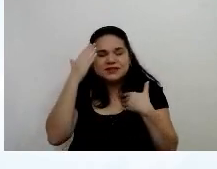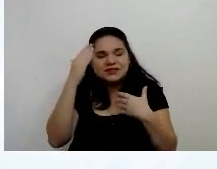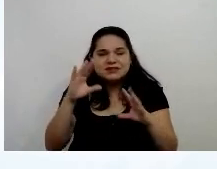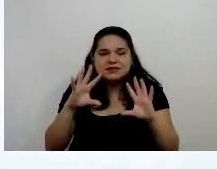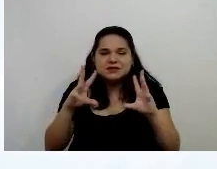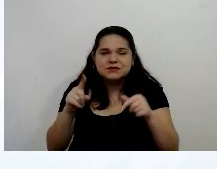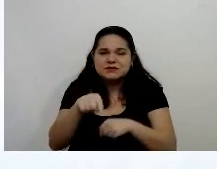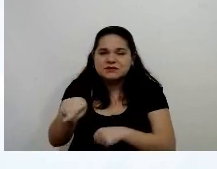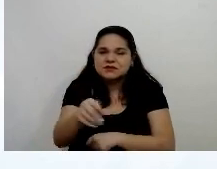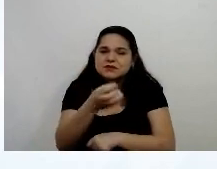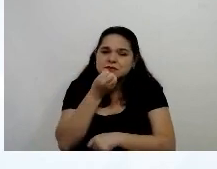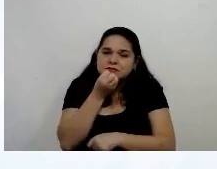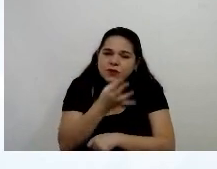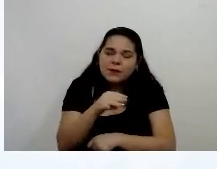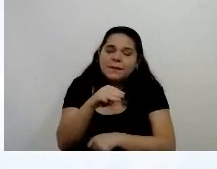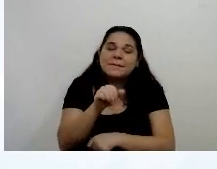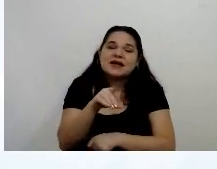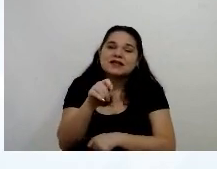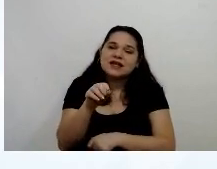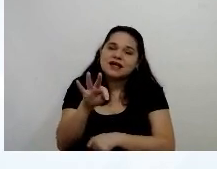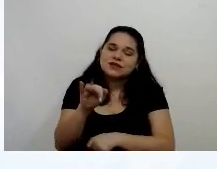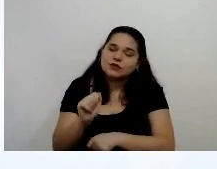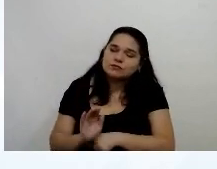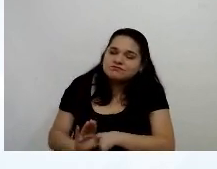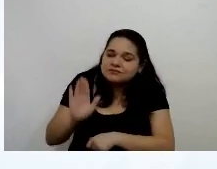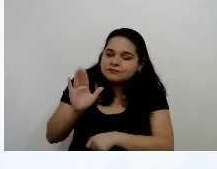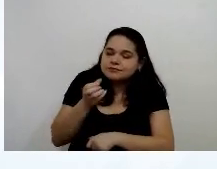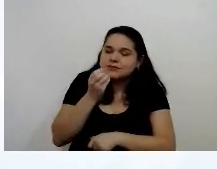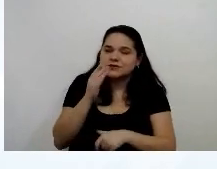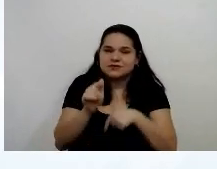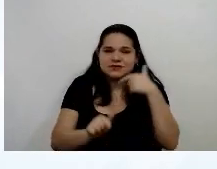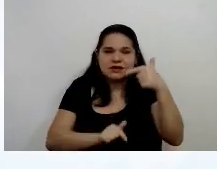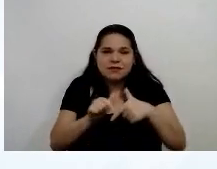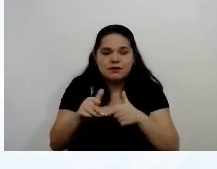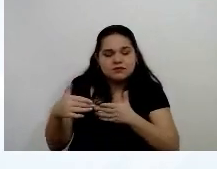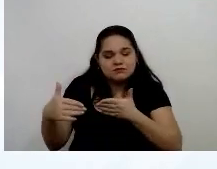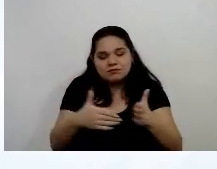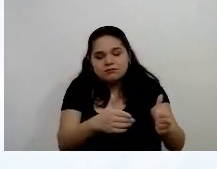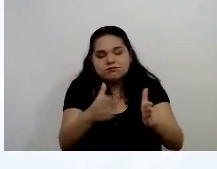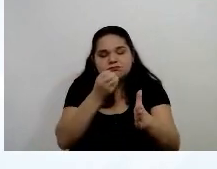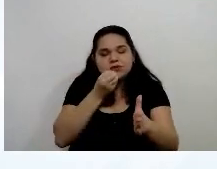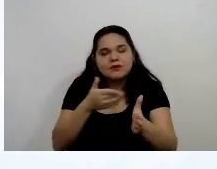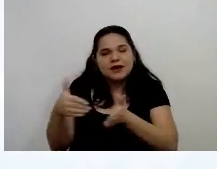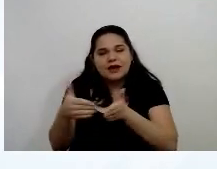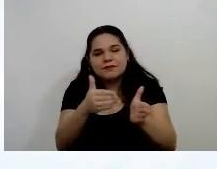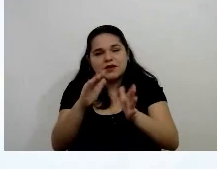mandato, que Deus abençoe a todos vocês, que busquem o melhor caminho para a população de São José